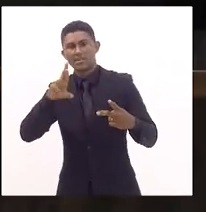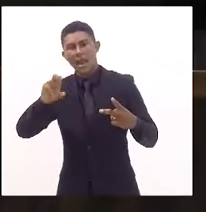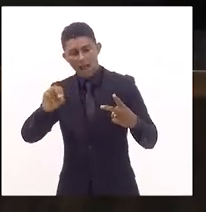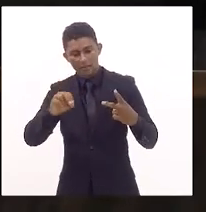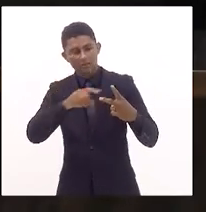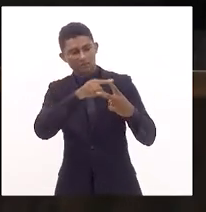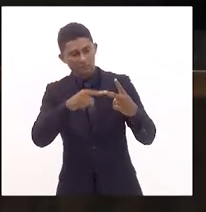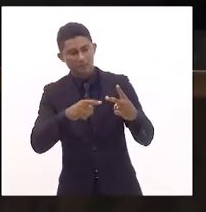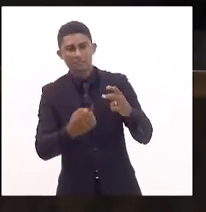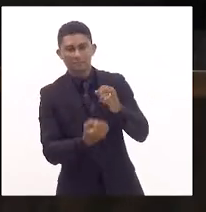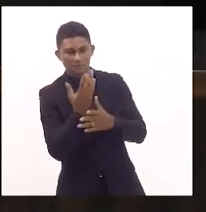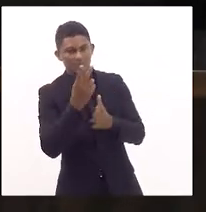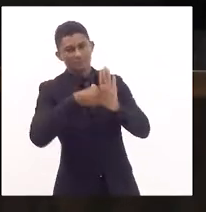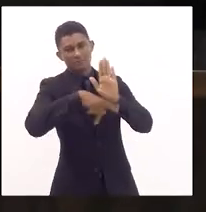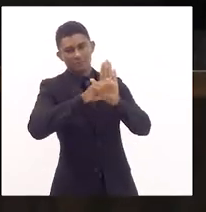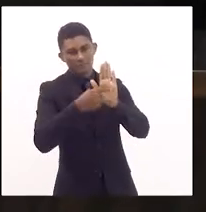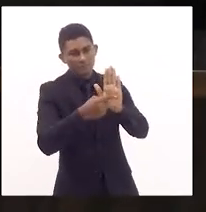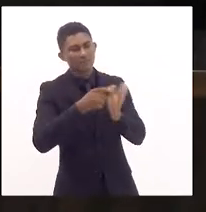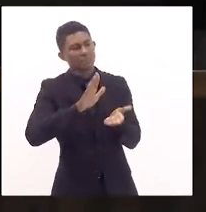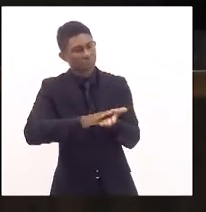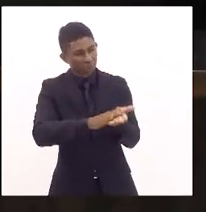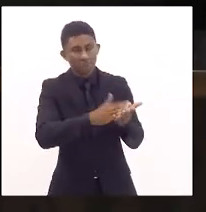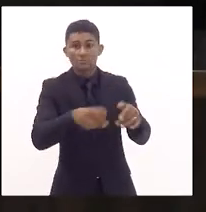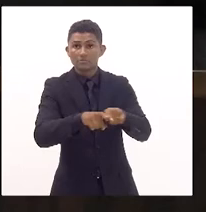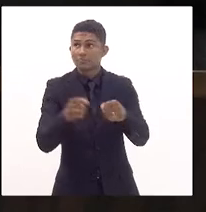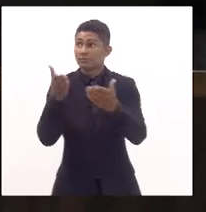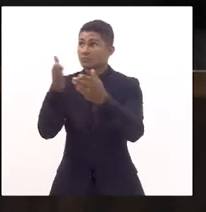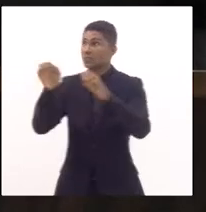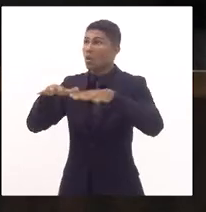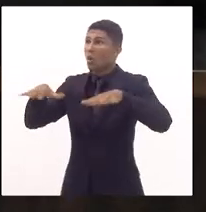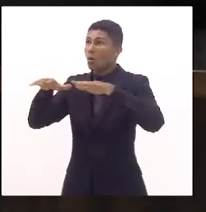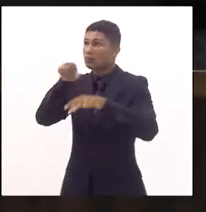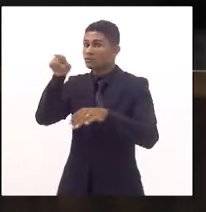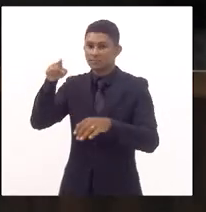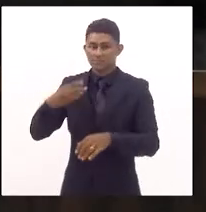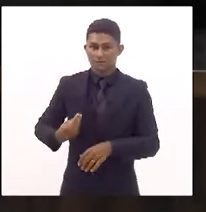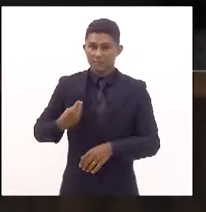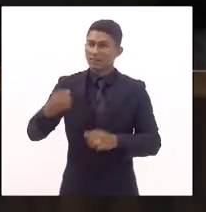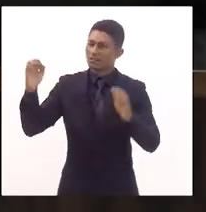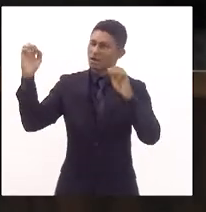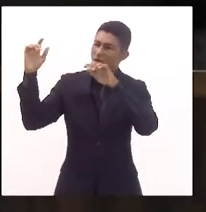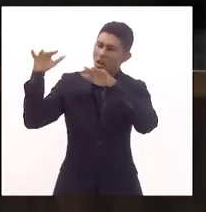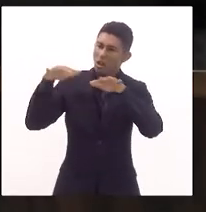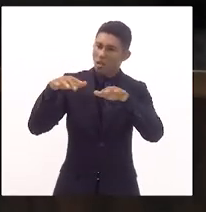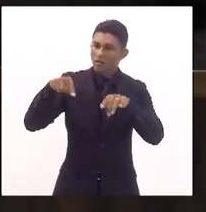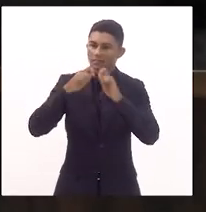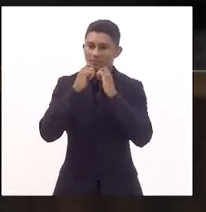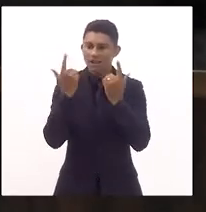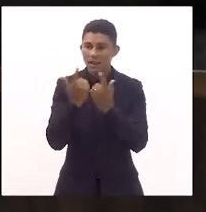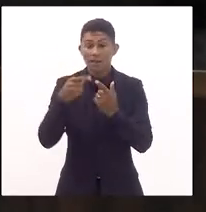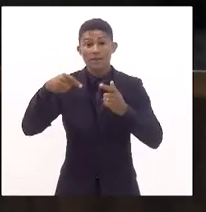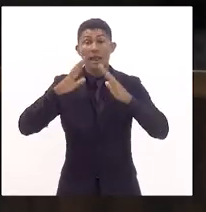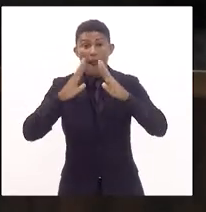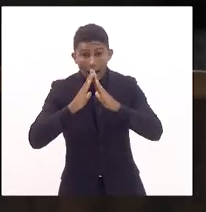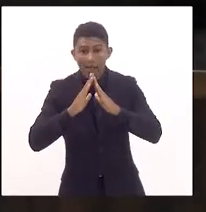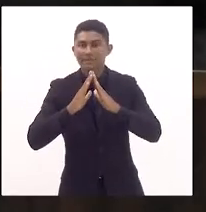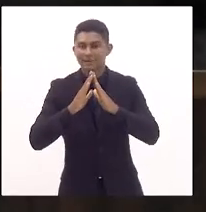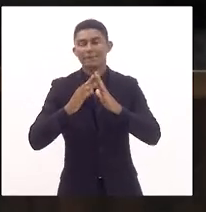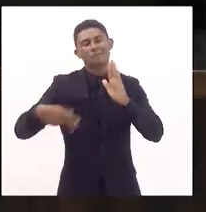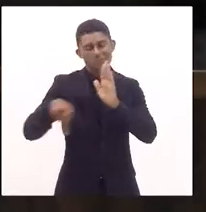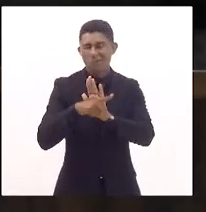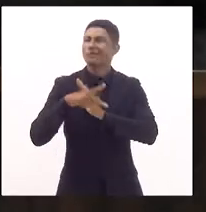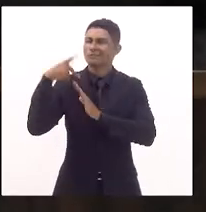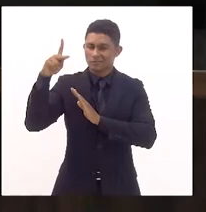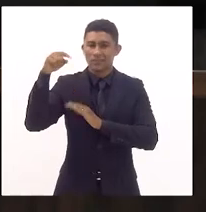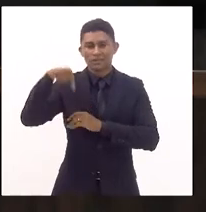também aqui no plenário. Parabenizar todos os catadores e catadoras aqui presentes no nosso plenário. Essa casa é de vocês, esse